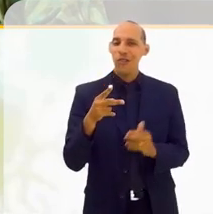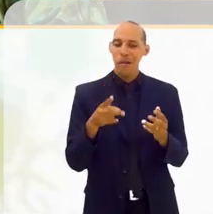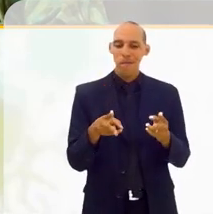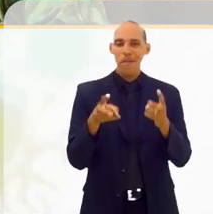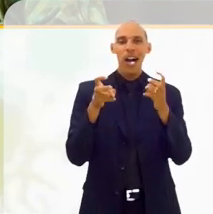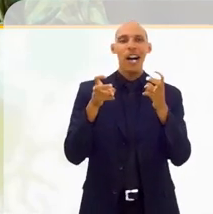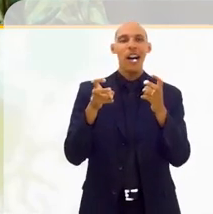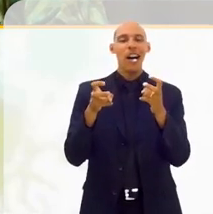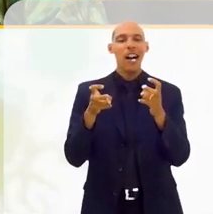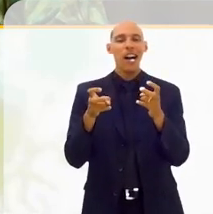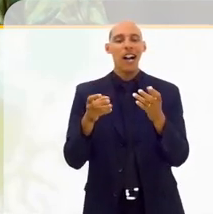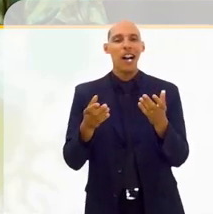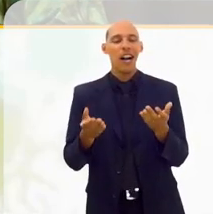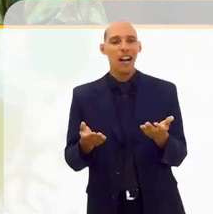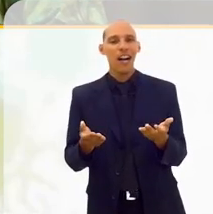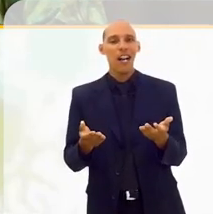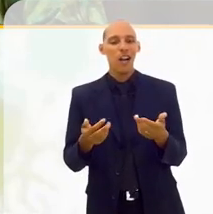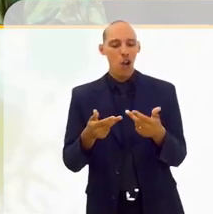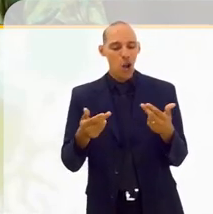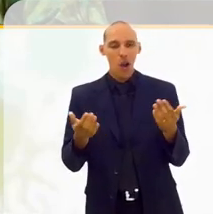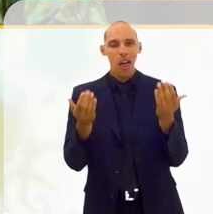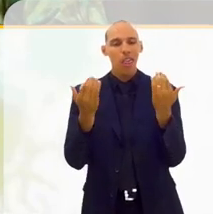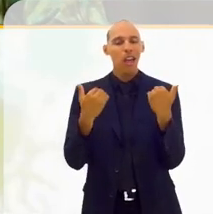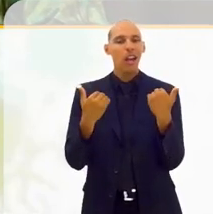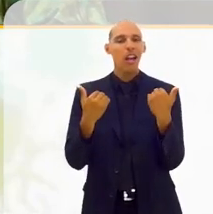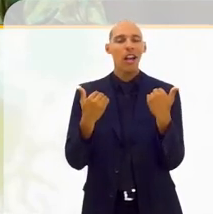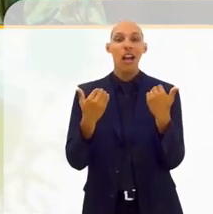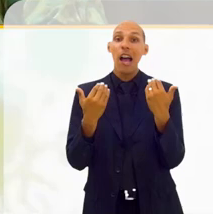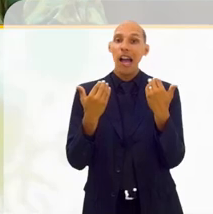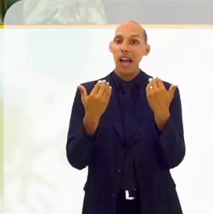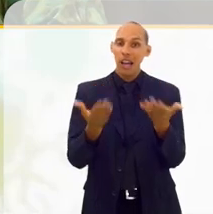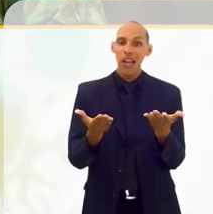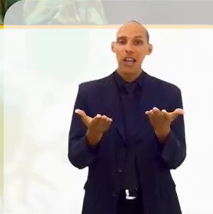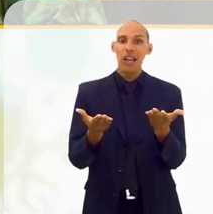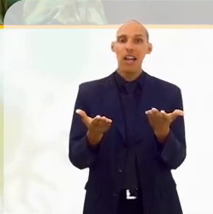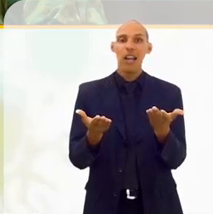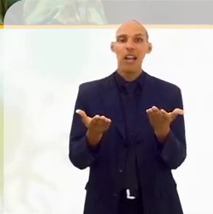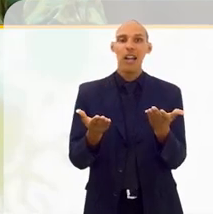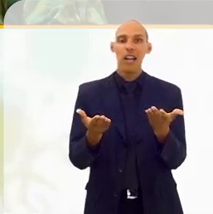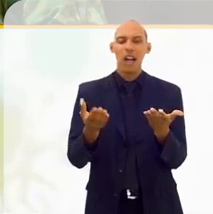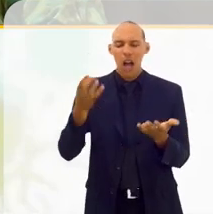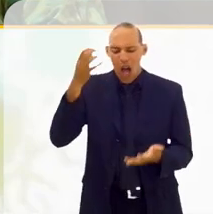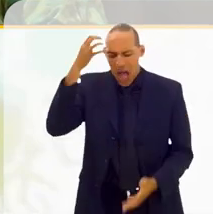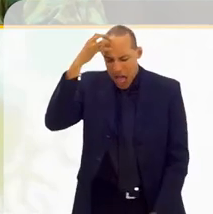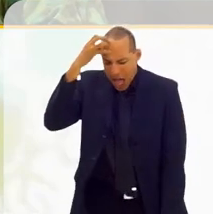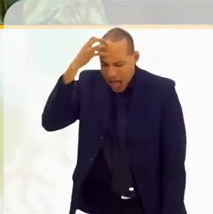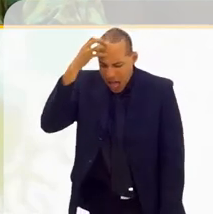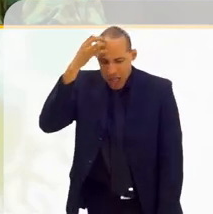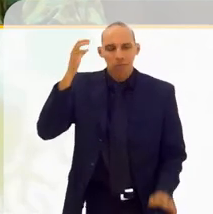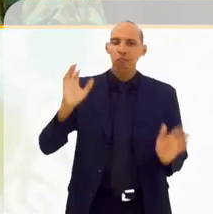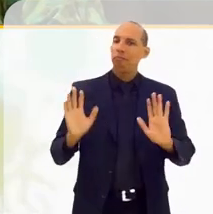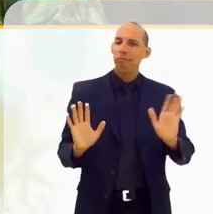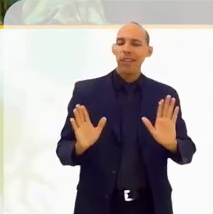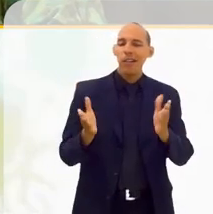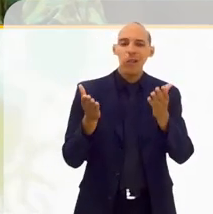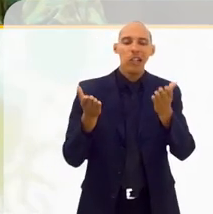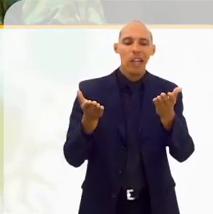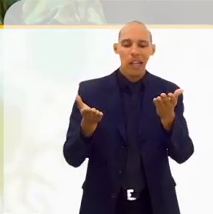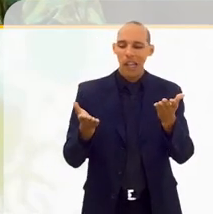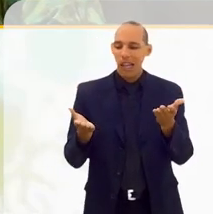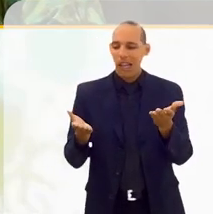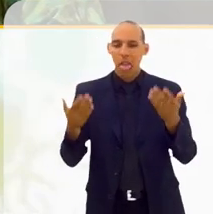né identificar algo em você você não se culpa você